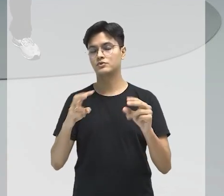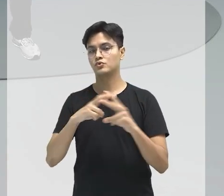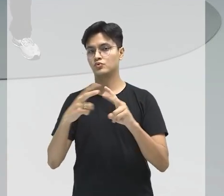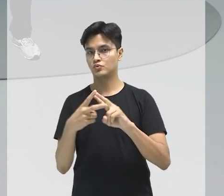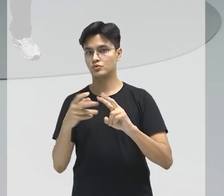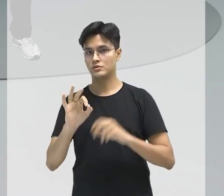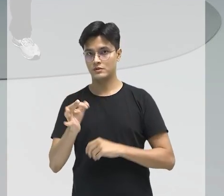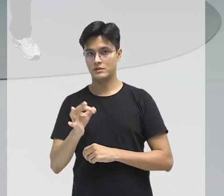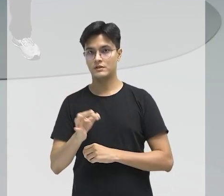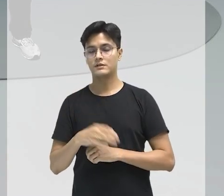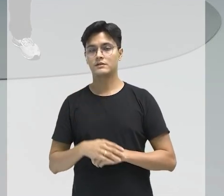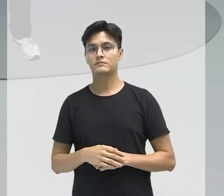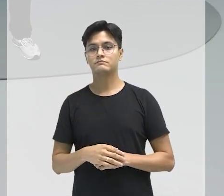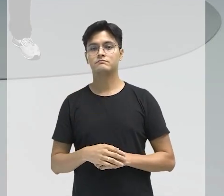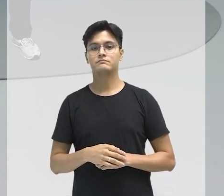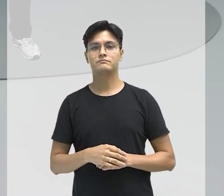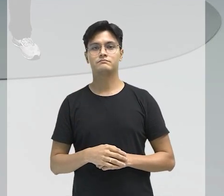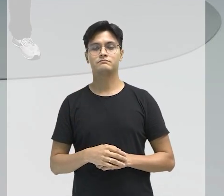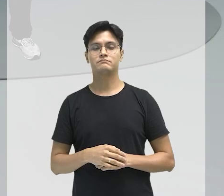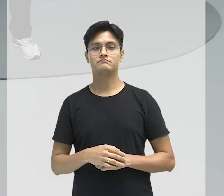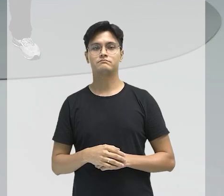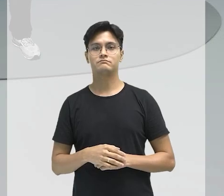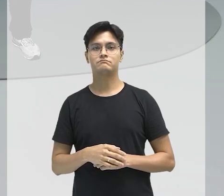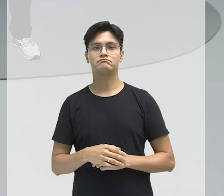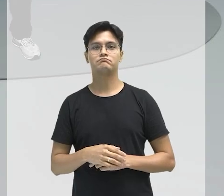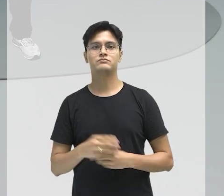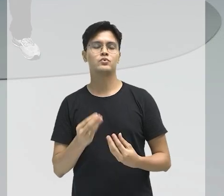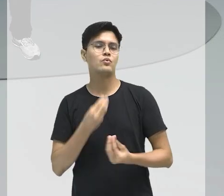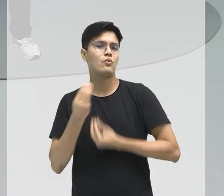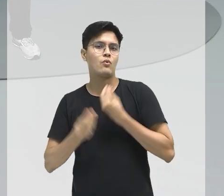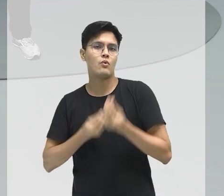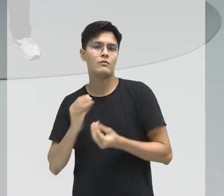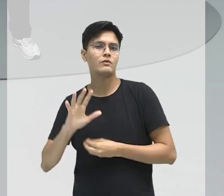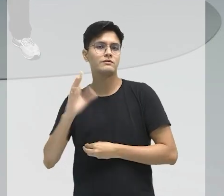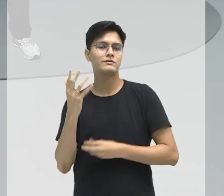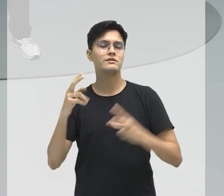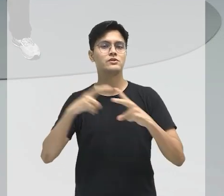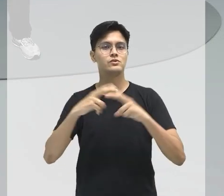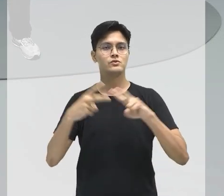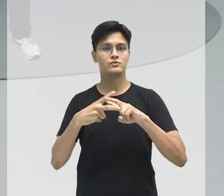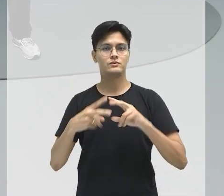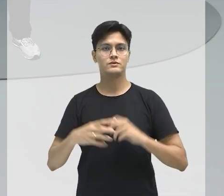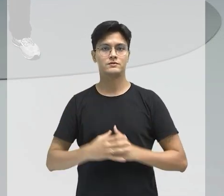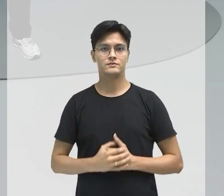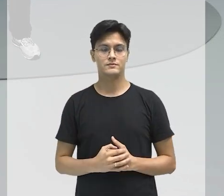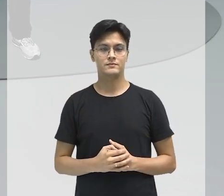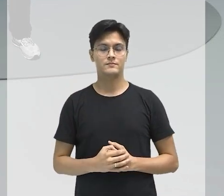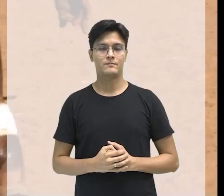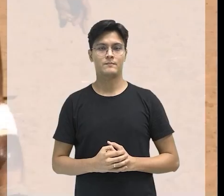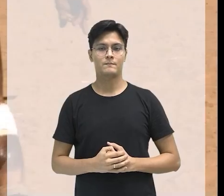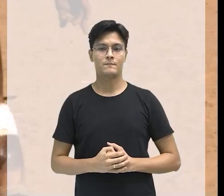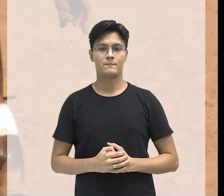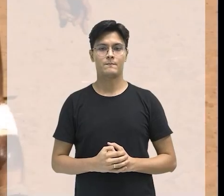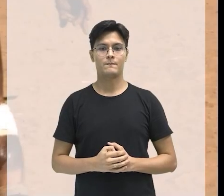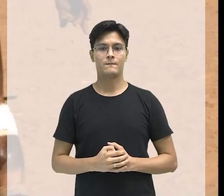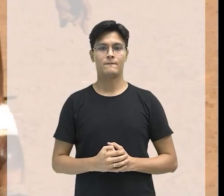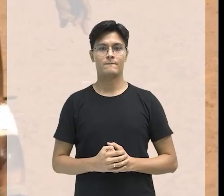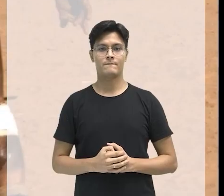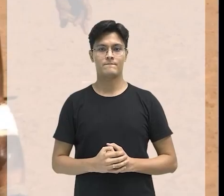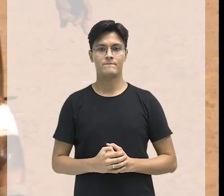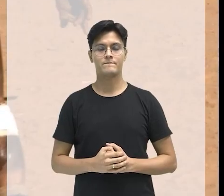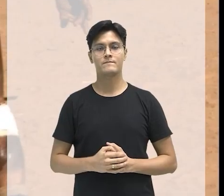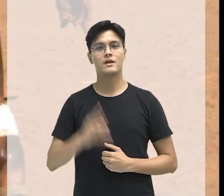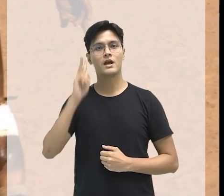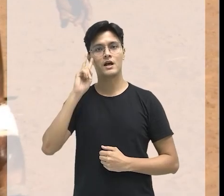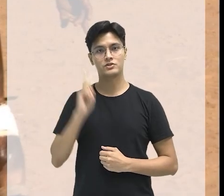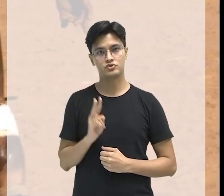tá bom? Pelo menos de como acontece a luta. Vamos ver aqui rapidinho, vamos lá. A história da